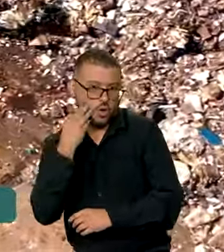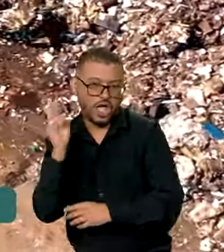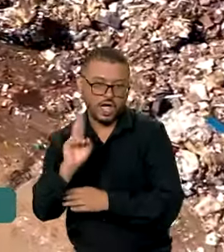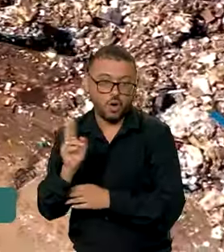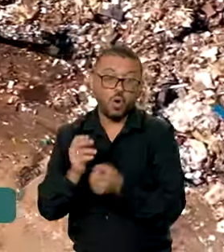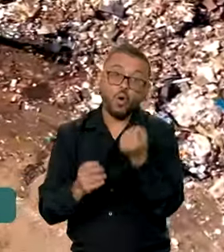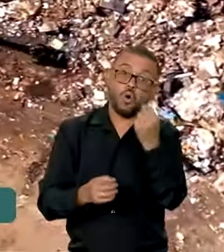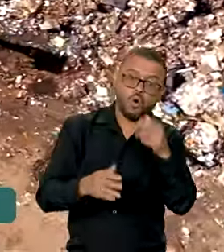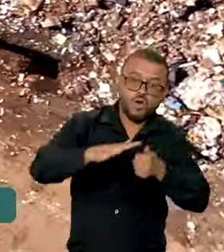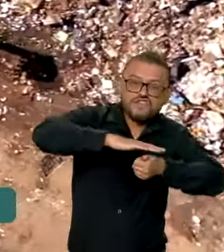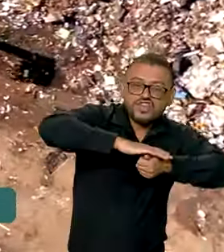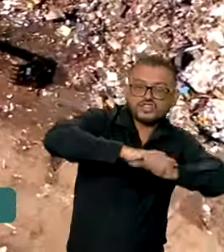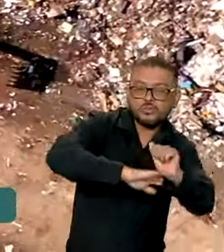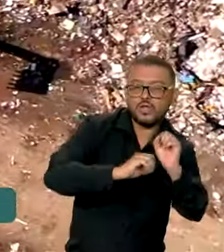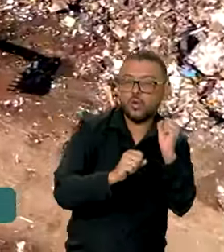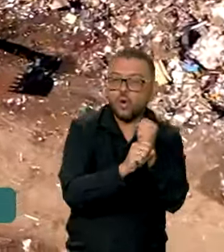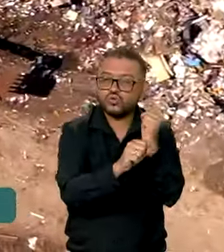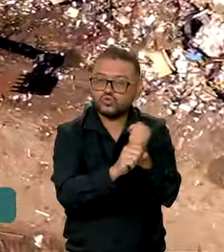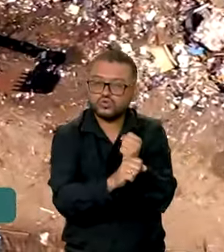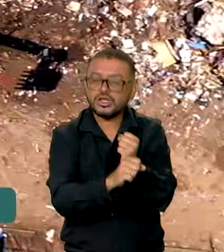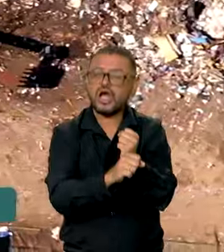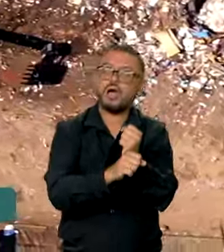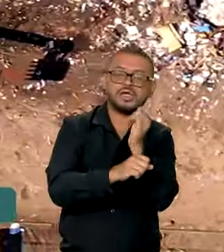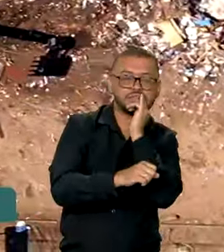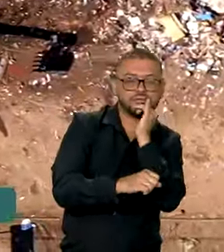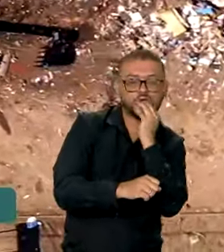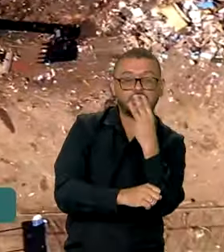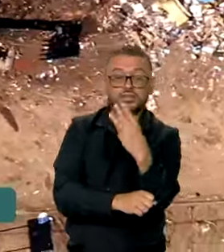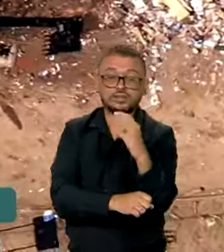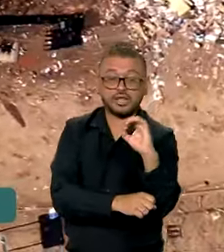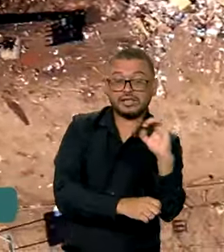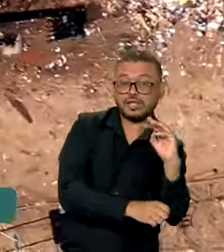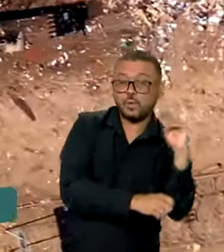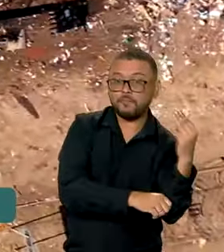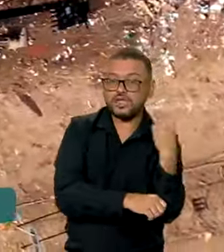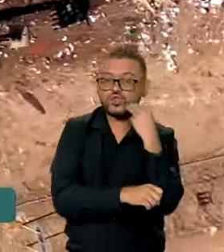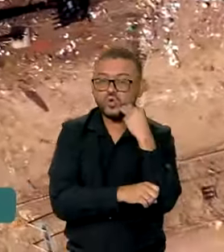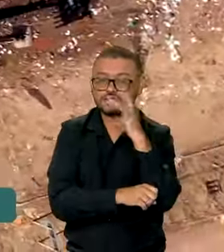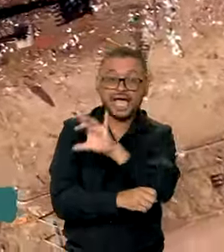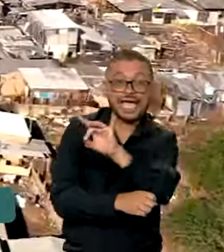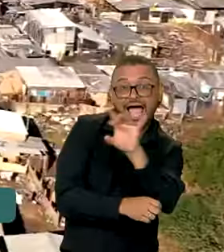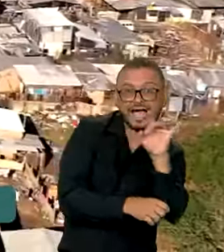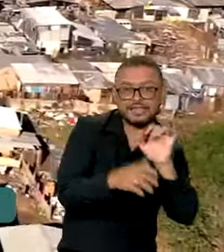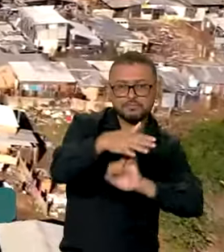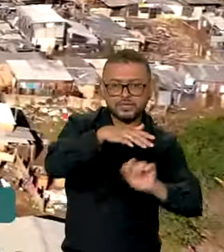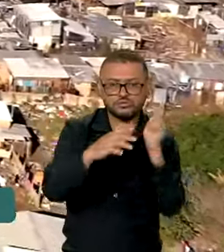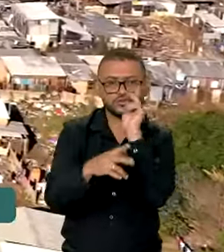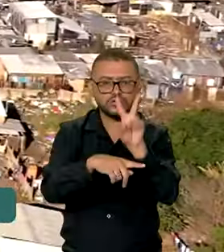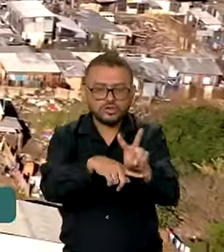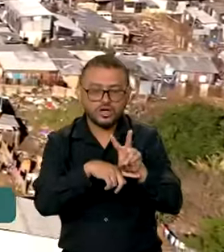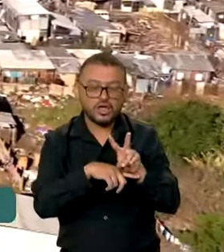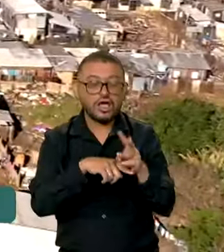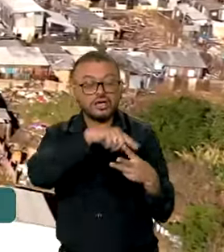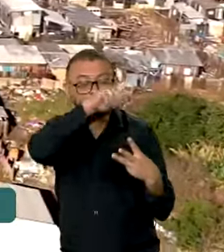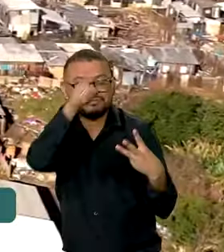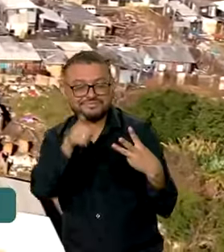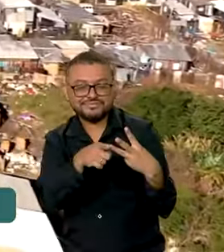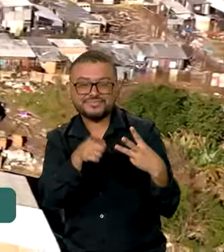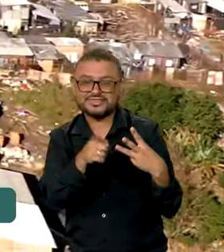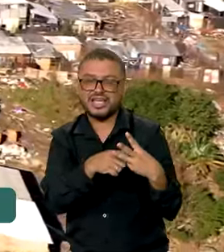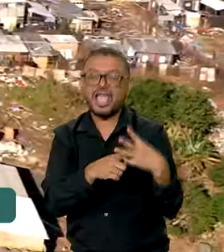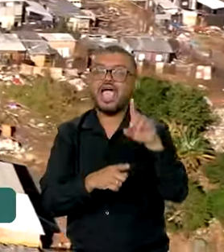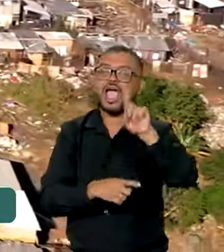para investimento e reconstrução, também de até 300 milhões por empresa. E a terceira linha vai